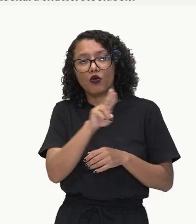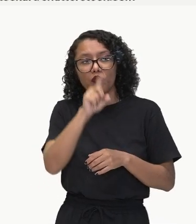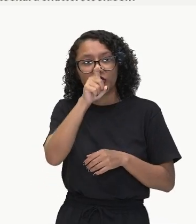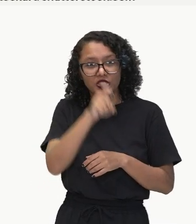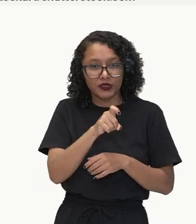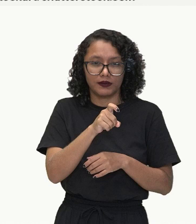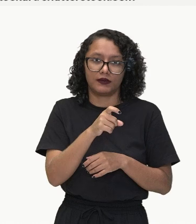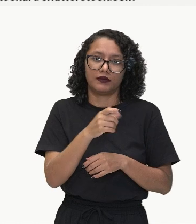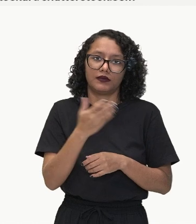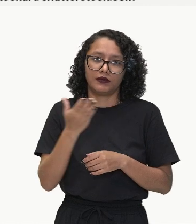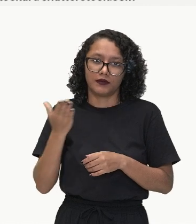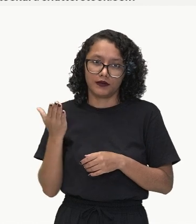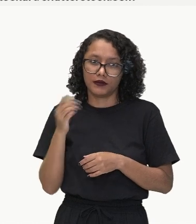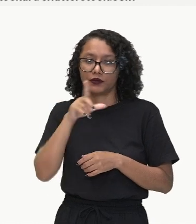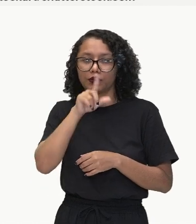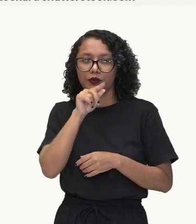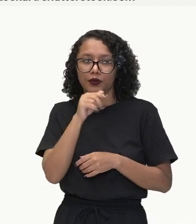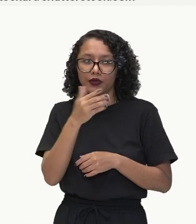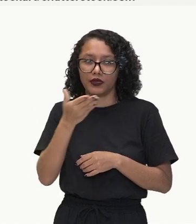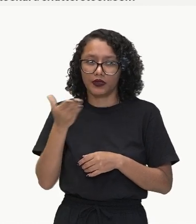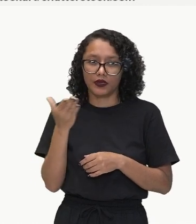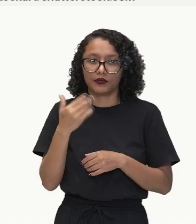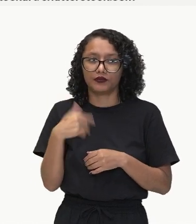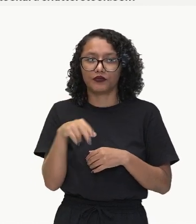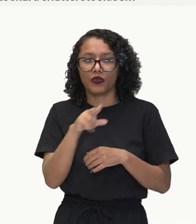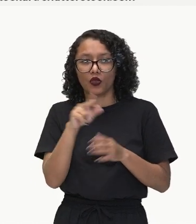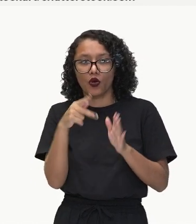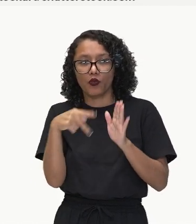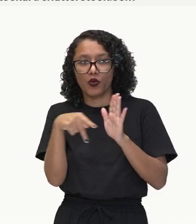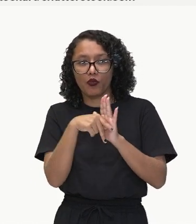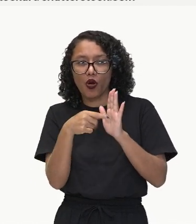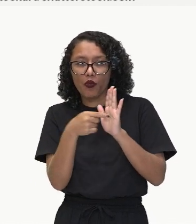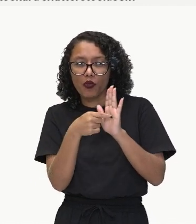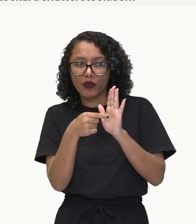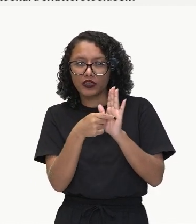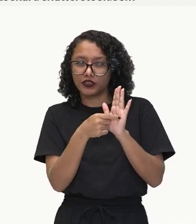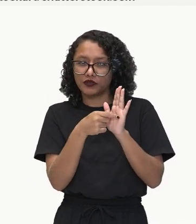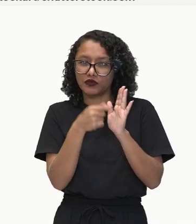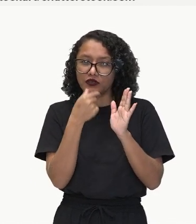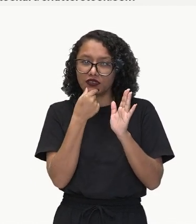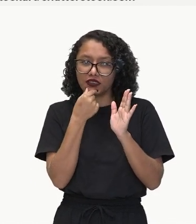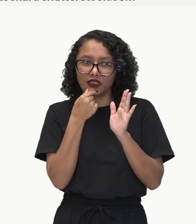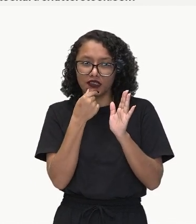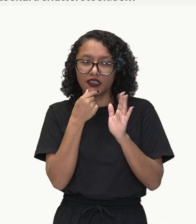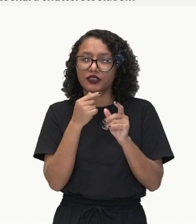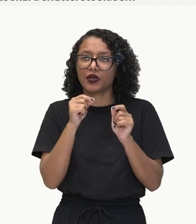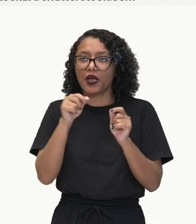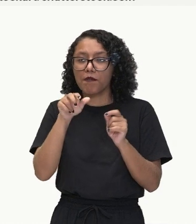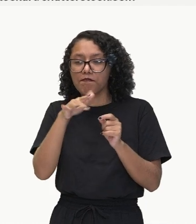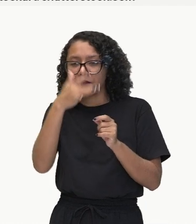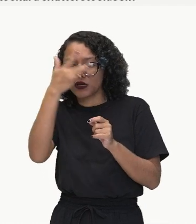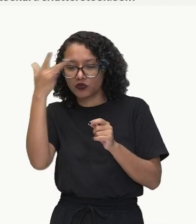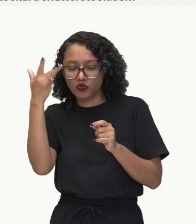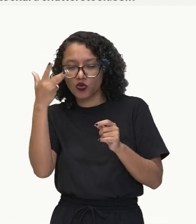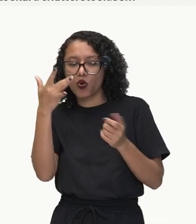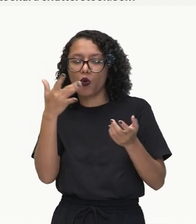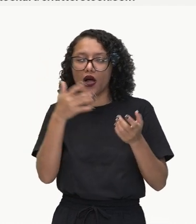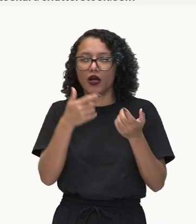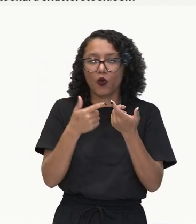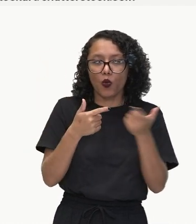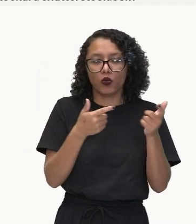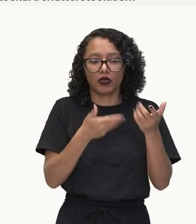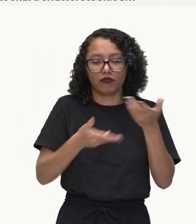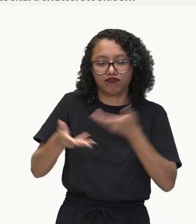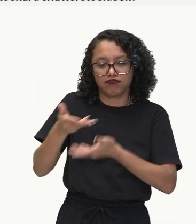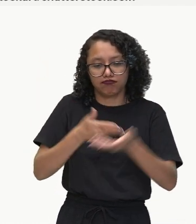ó, Twitter, nome em inglês do microblog que conecta autor com sua rede de contatos. É um estrangeirismo, né?